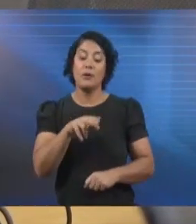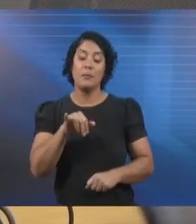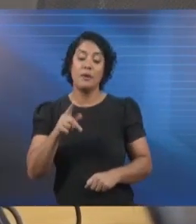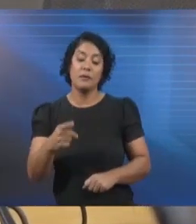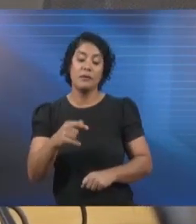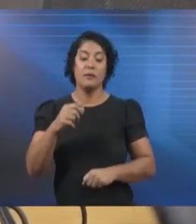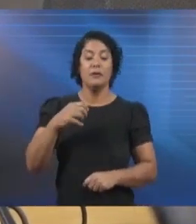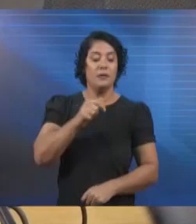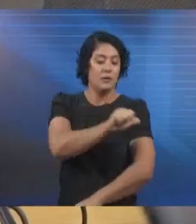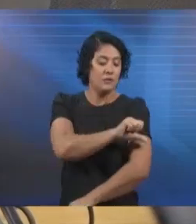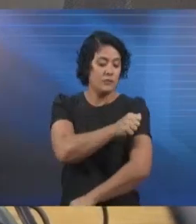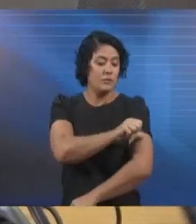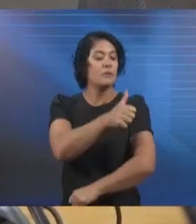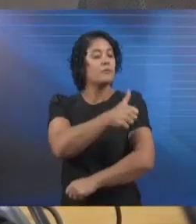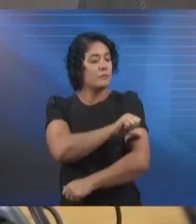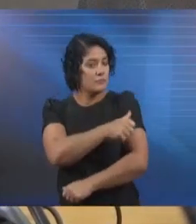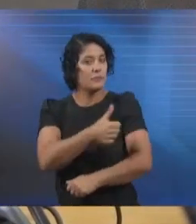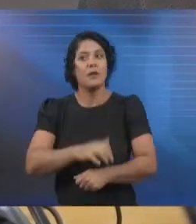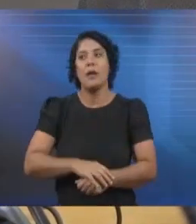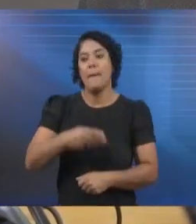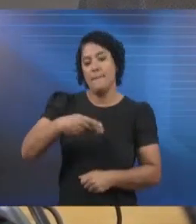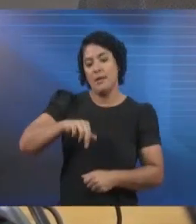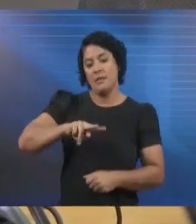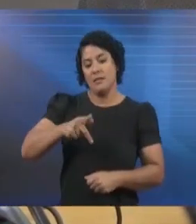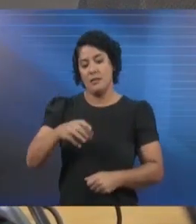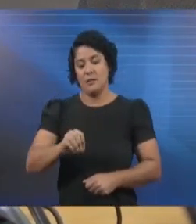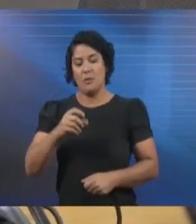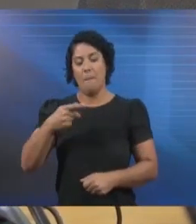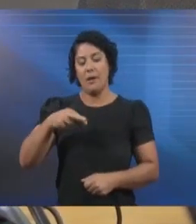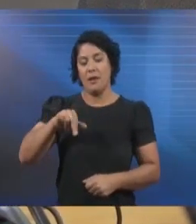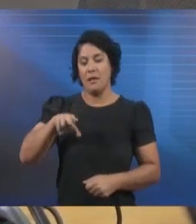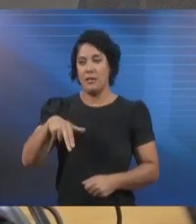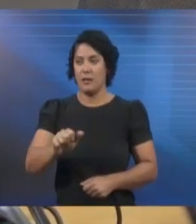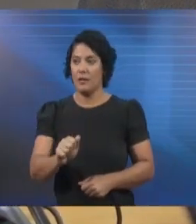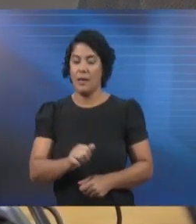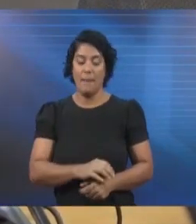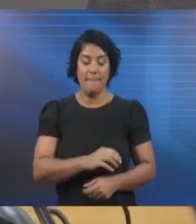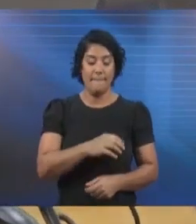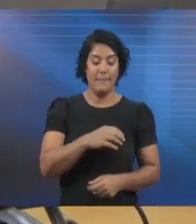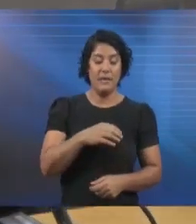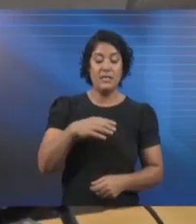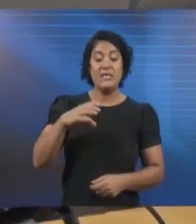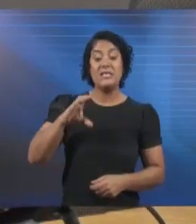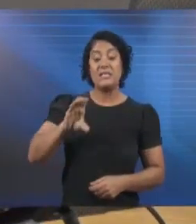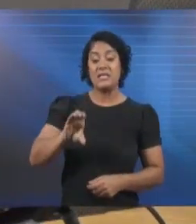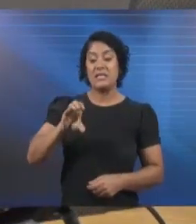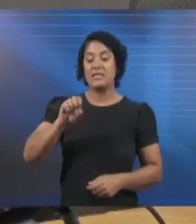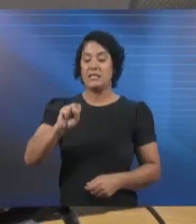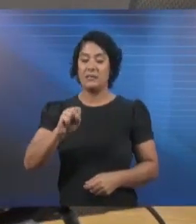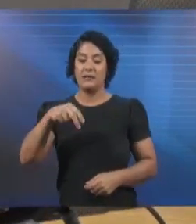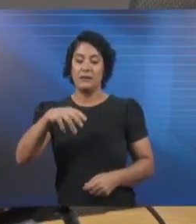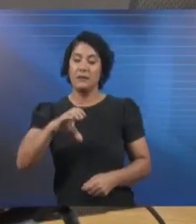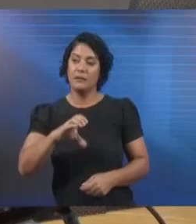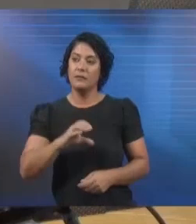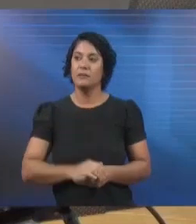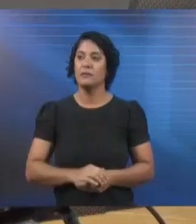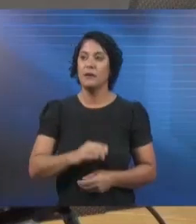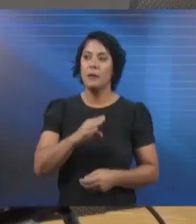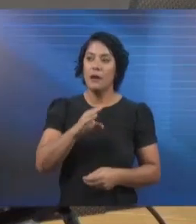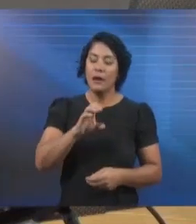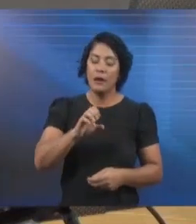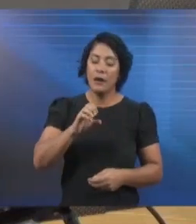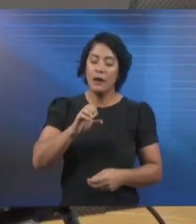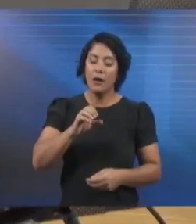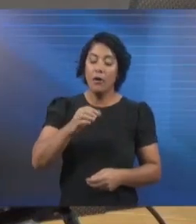Rio de Janeiro no Rio de Janeiro Matinhos no Paraná balneário pizarras em Santa Catarina balneário Camboriu e